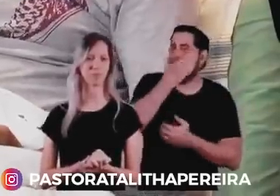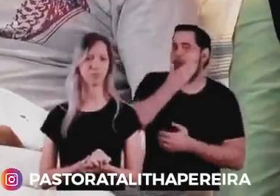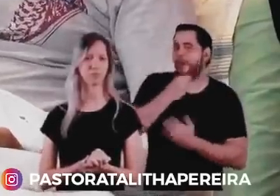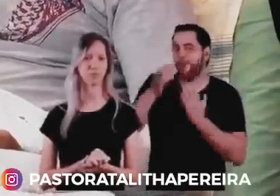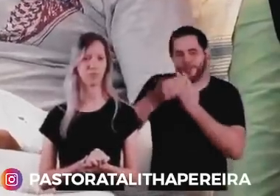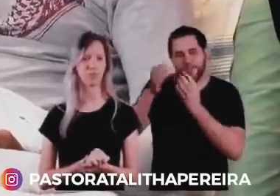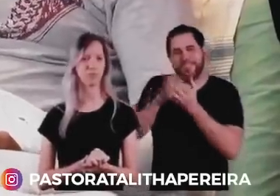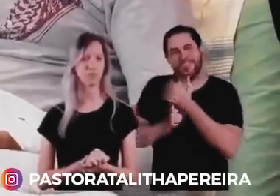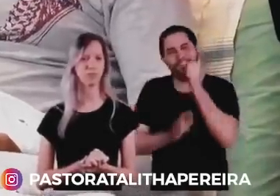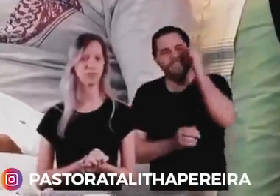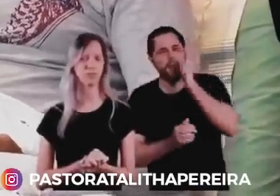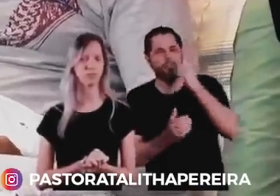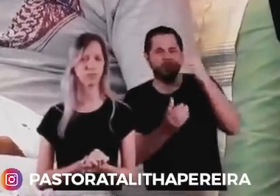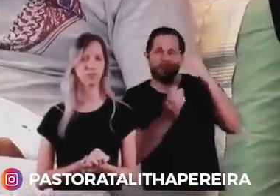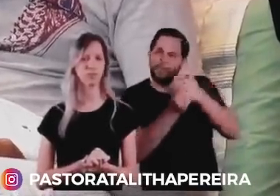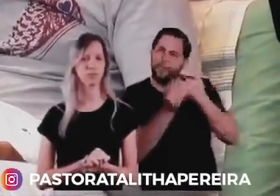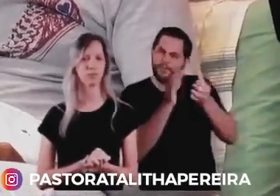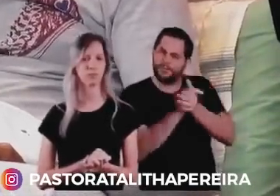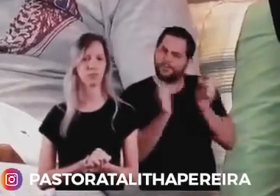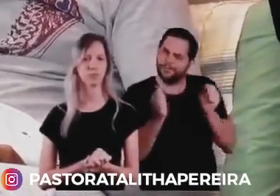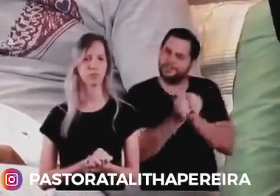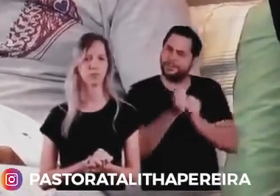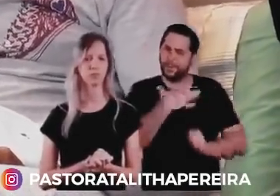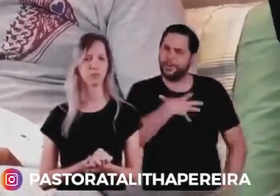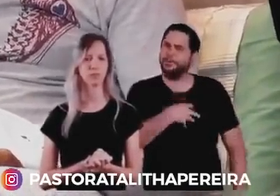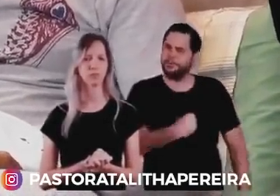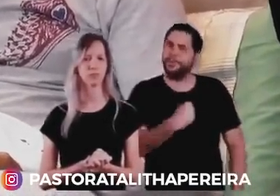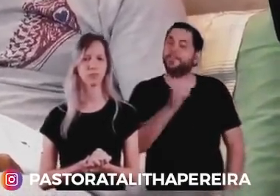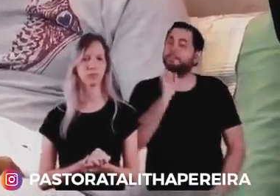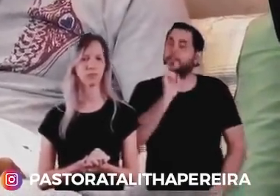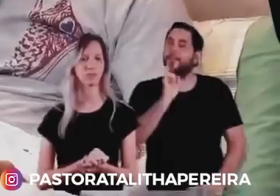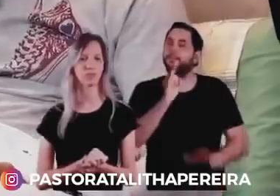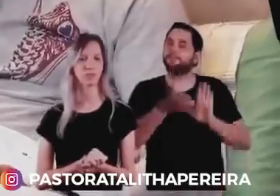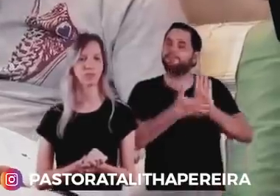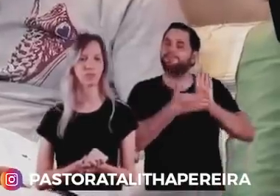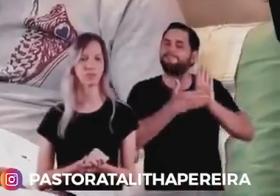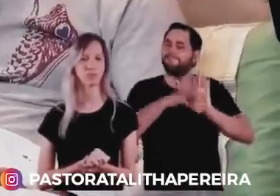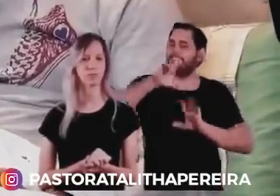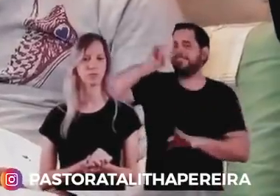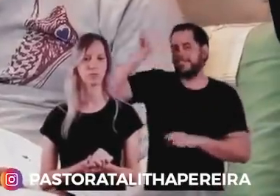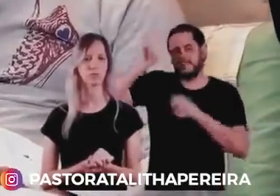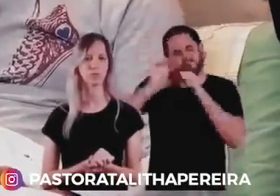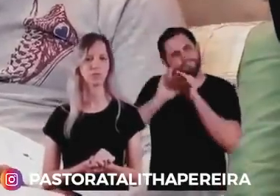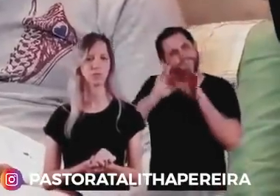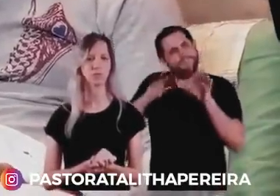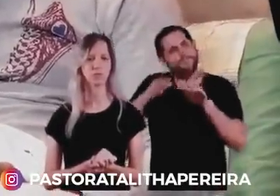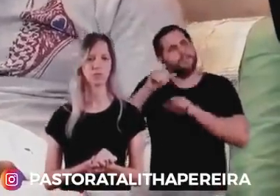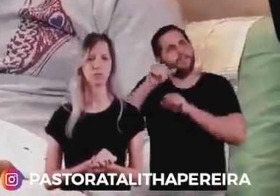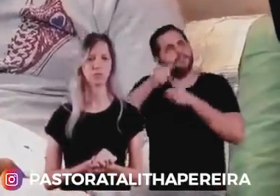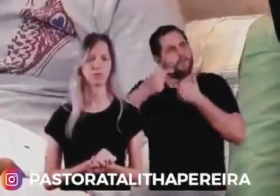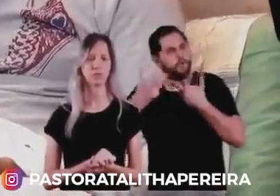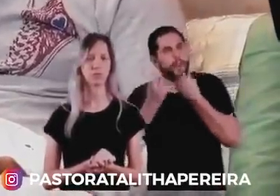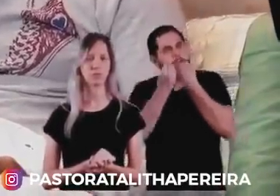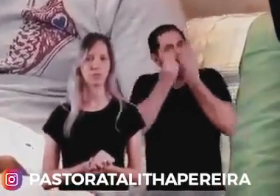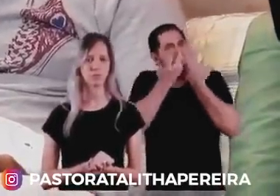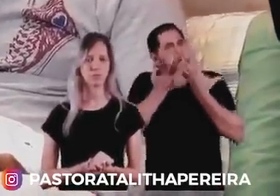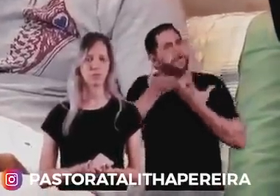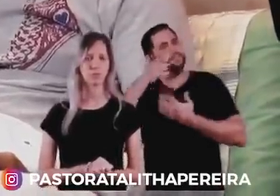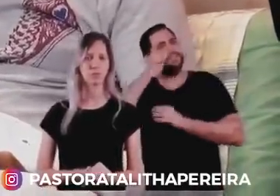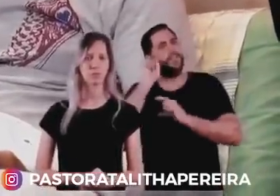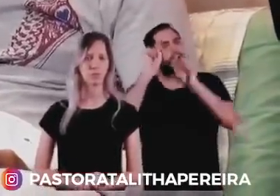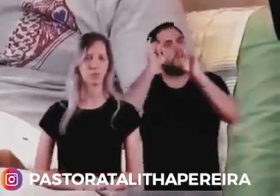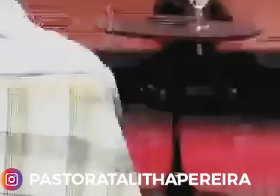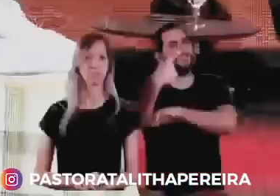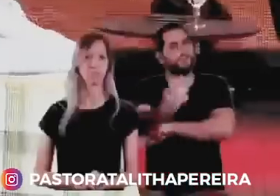da esposa, no lar, com seus filhos, é um propósito, é tudo permissão de Deus para que muitas coisas boas, elas venham realmente